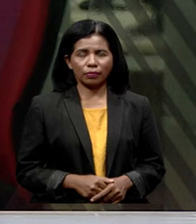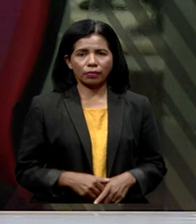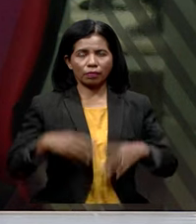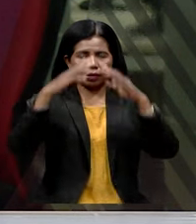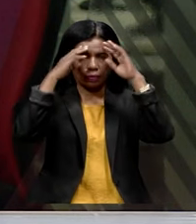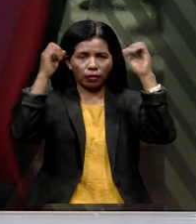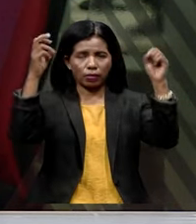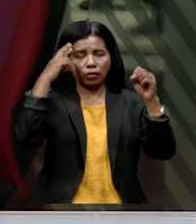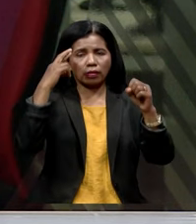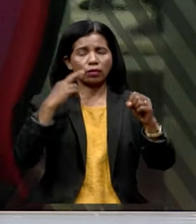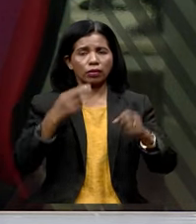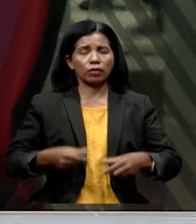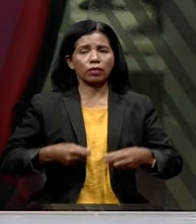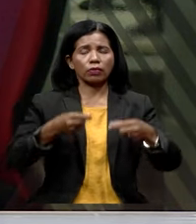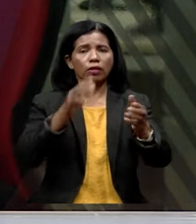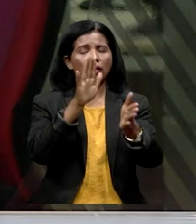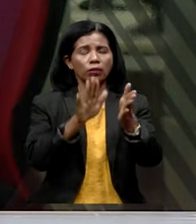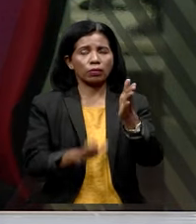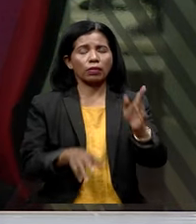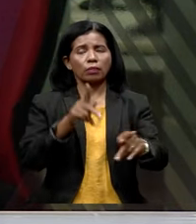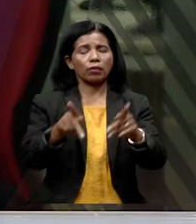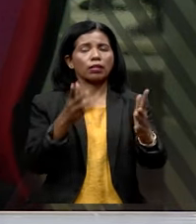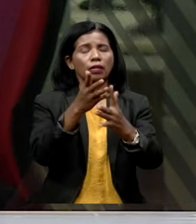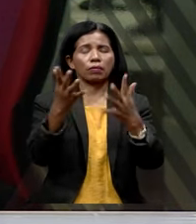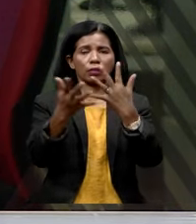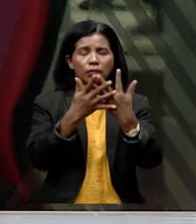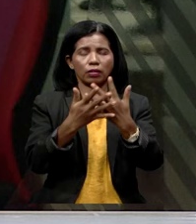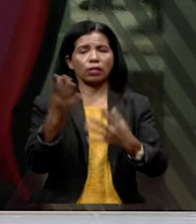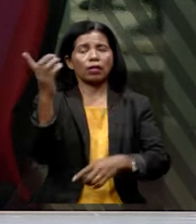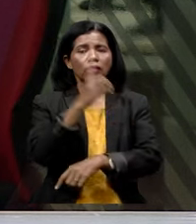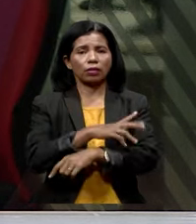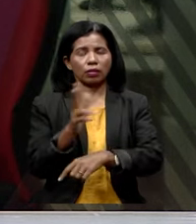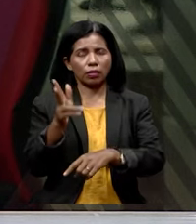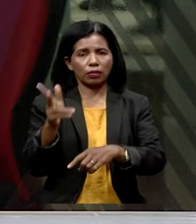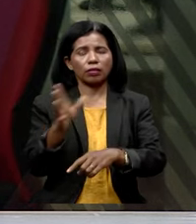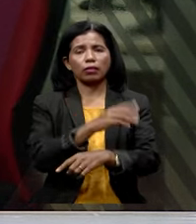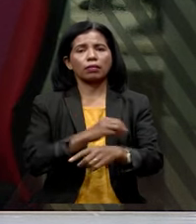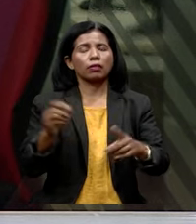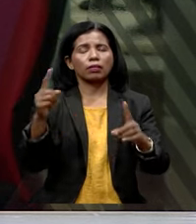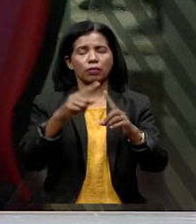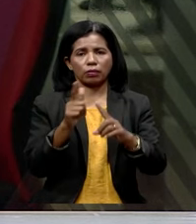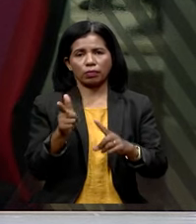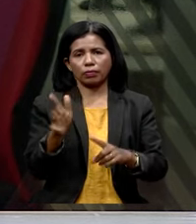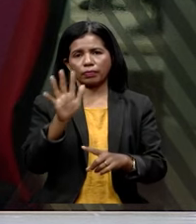Presidente da República se foi indulto para dar dorsira e a comemoração lor em consulta popular para dar la Ruanu Lores em